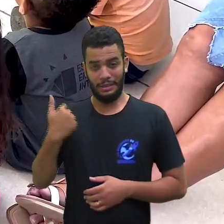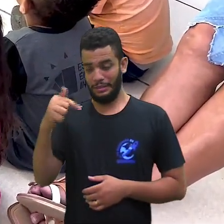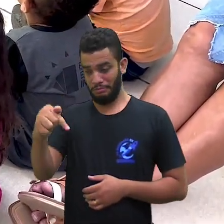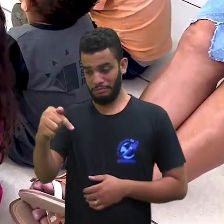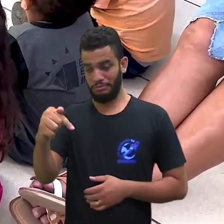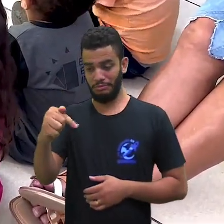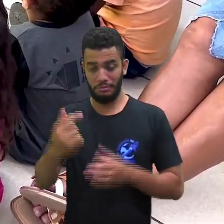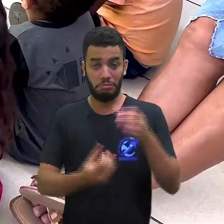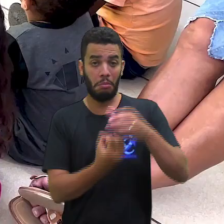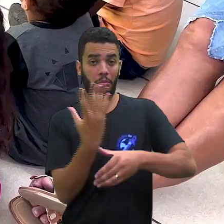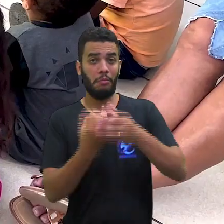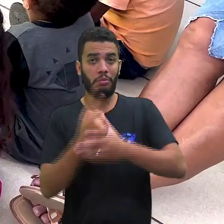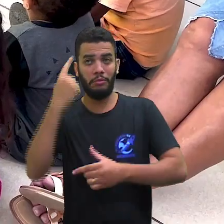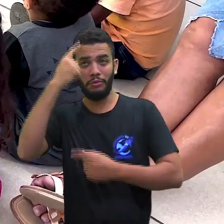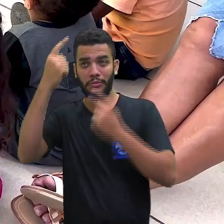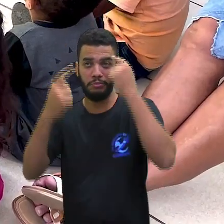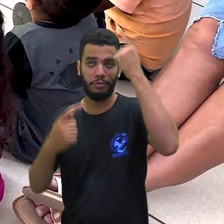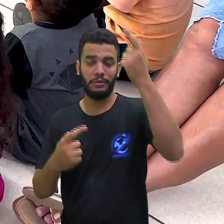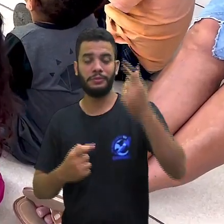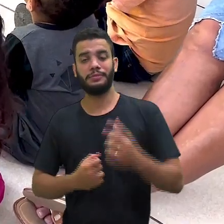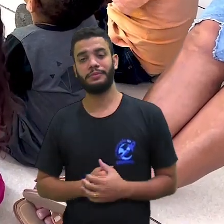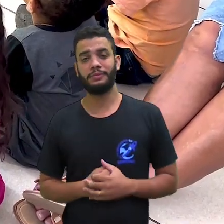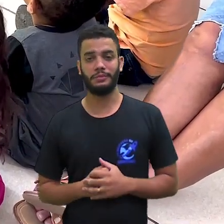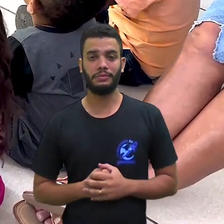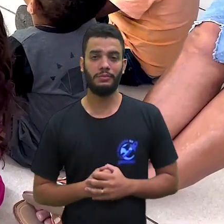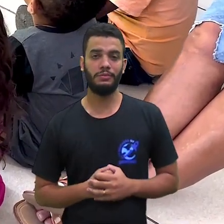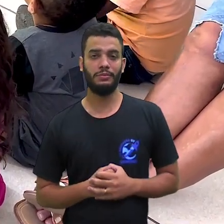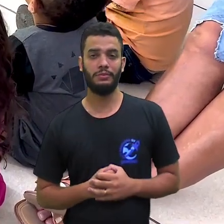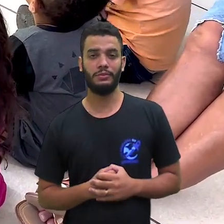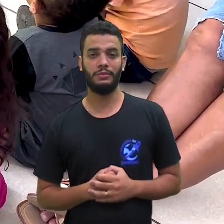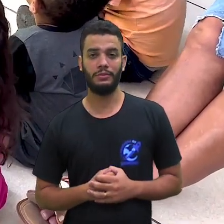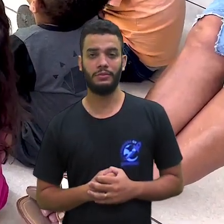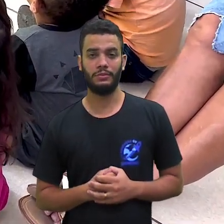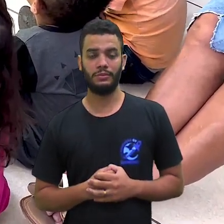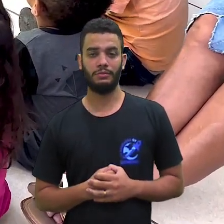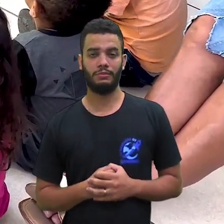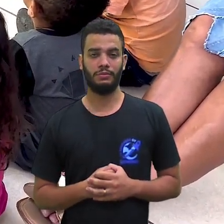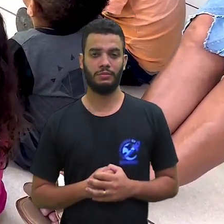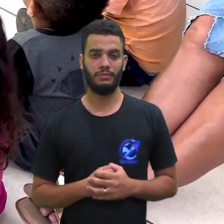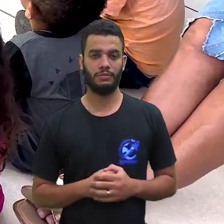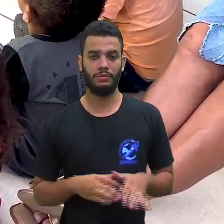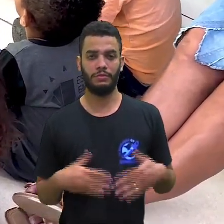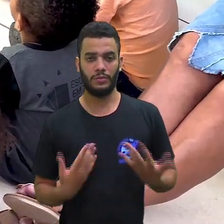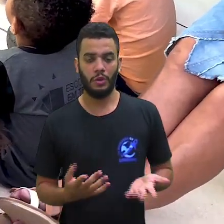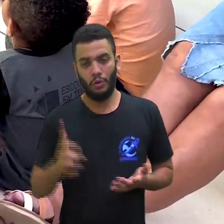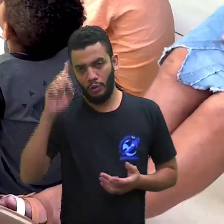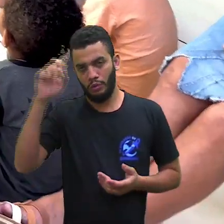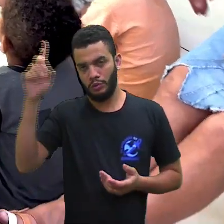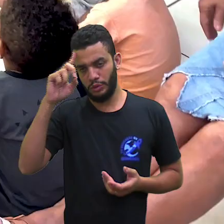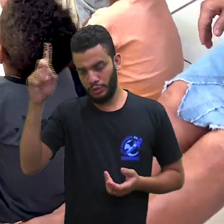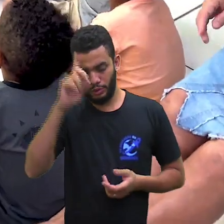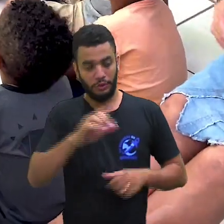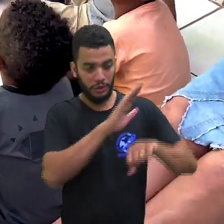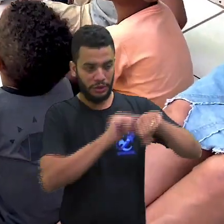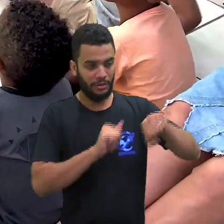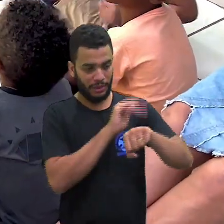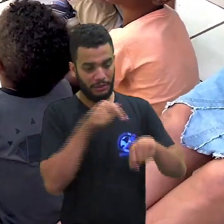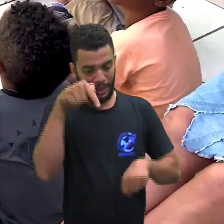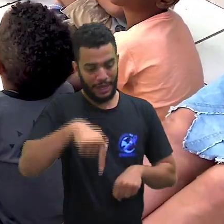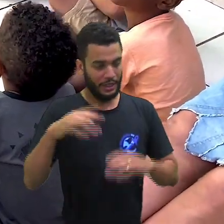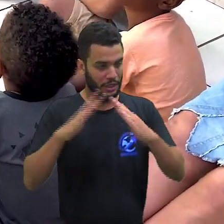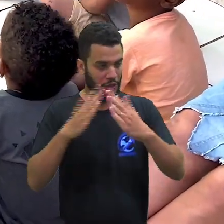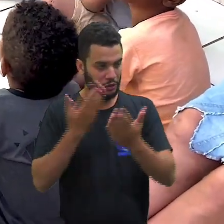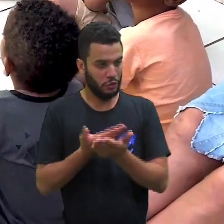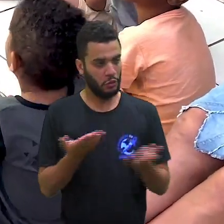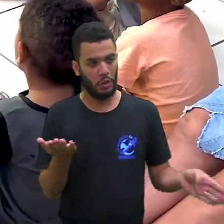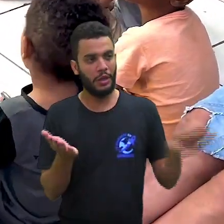essa historinha. É uma criança de 7 anos. Quando eu puder, eu vou trazer ela aqui, tá bom, gente? Quem gostou